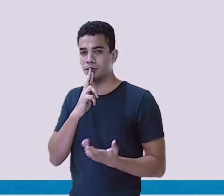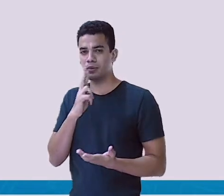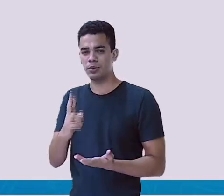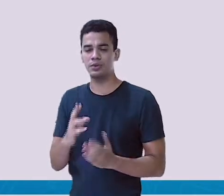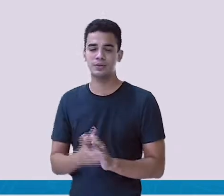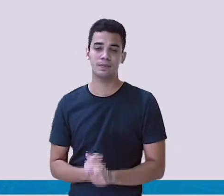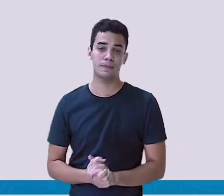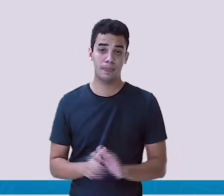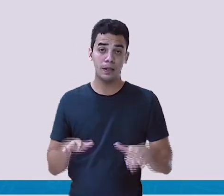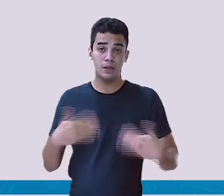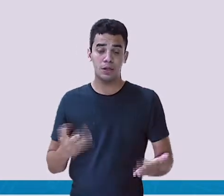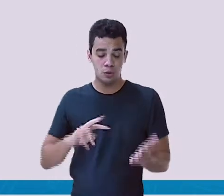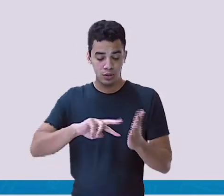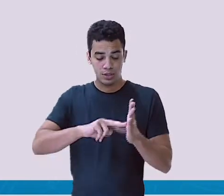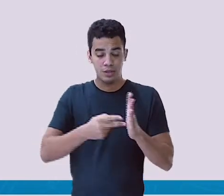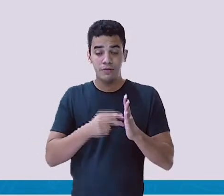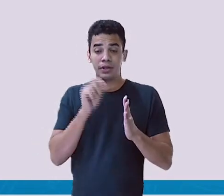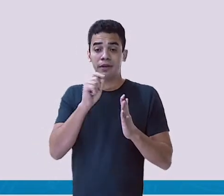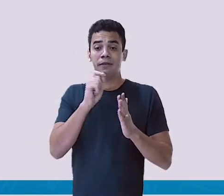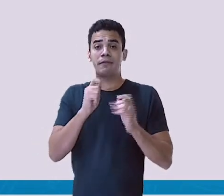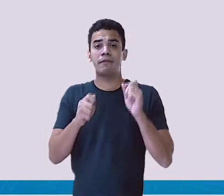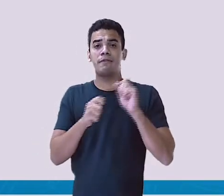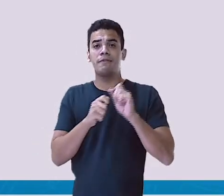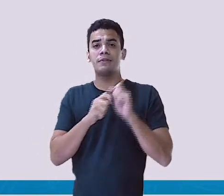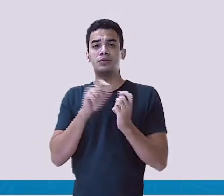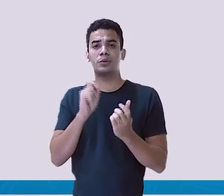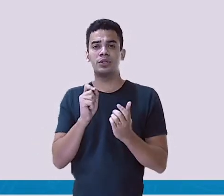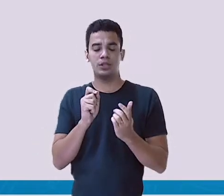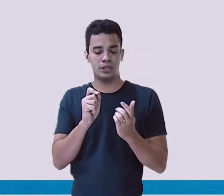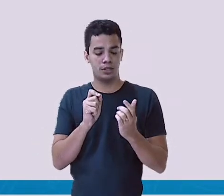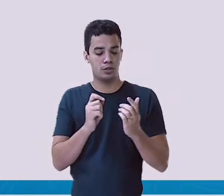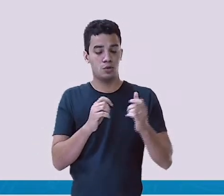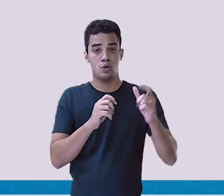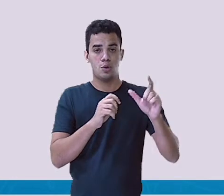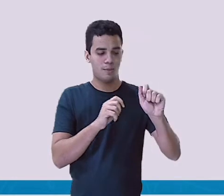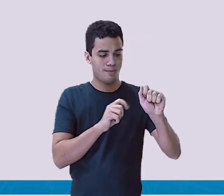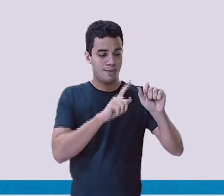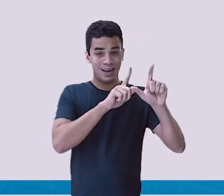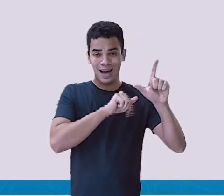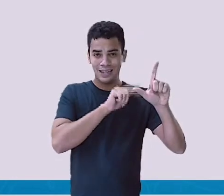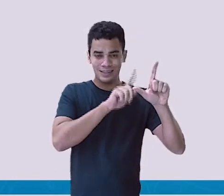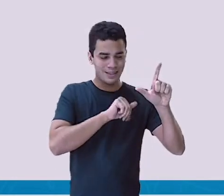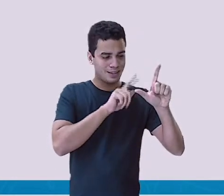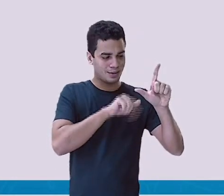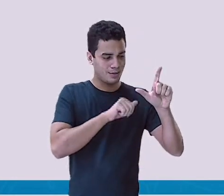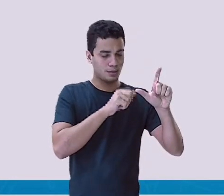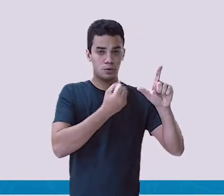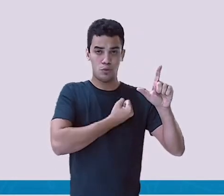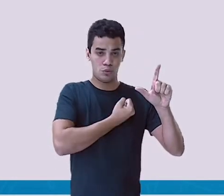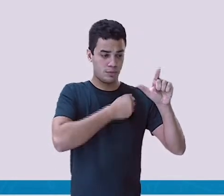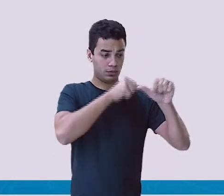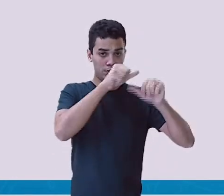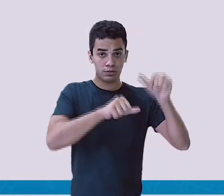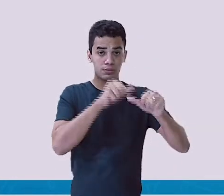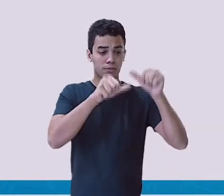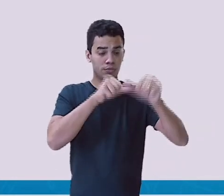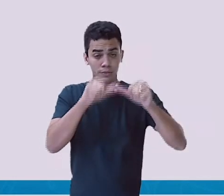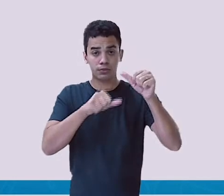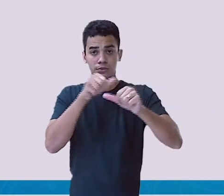eu substituir os valores na expressão e encontrei o valor numérico da expressão.